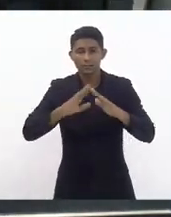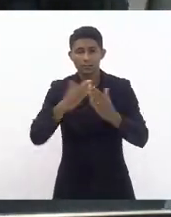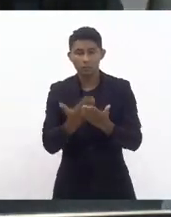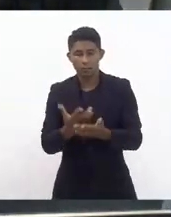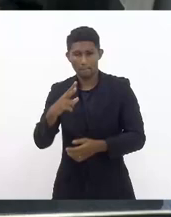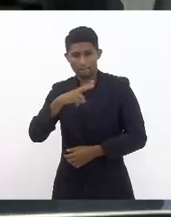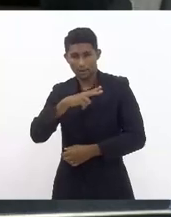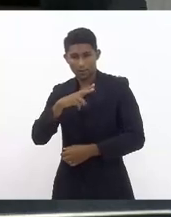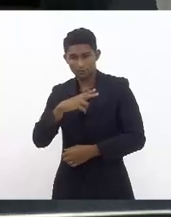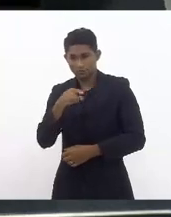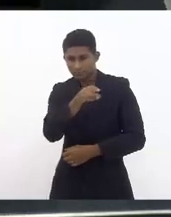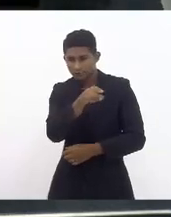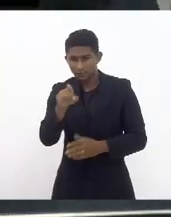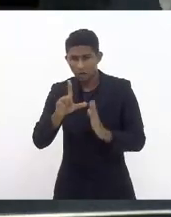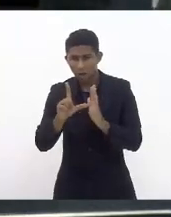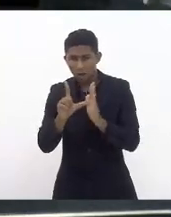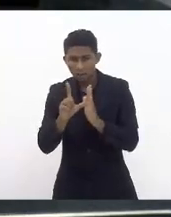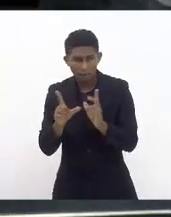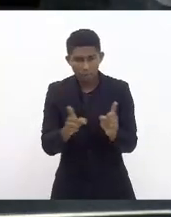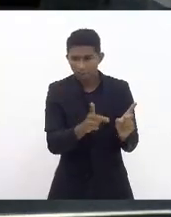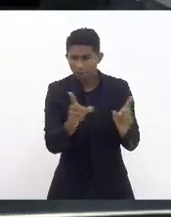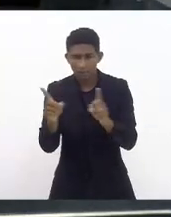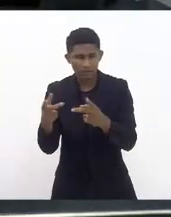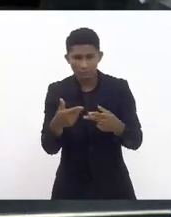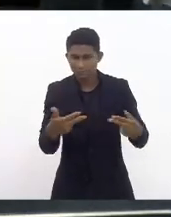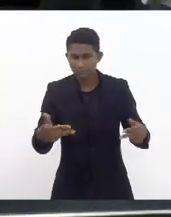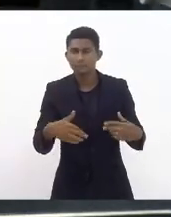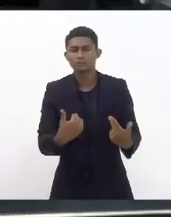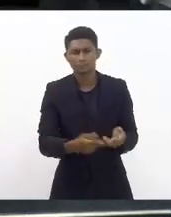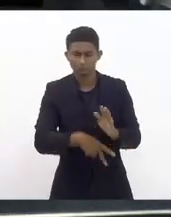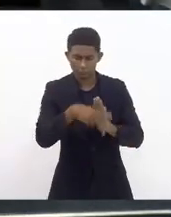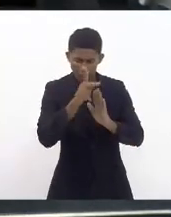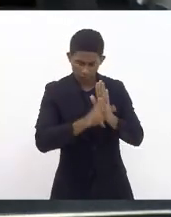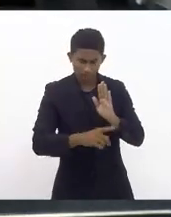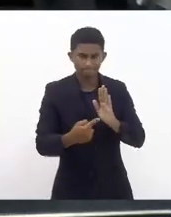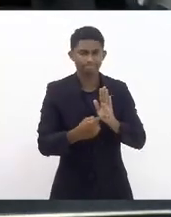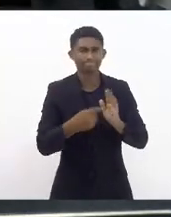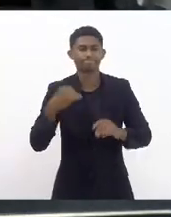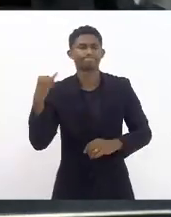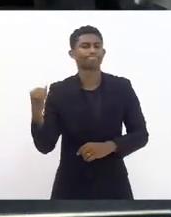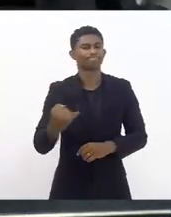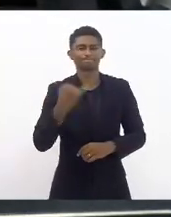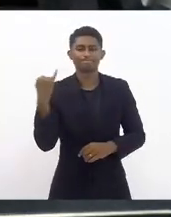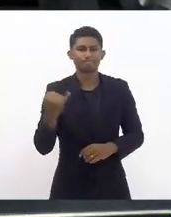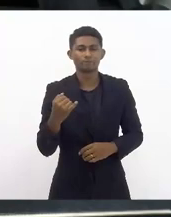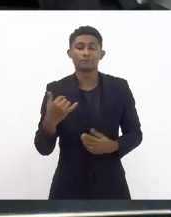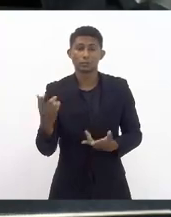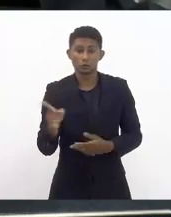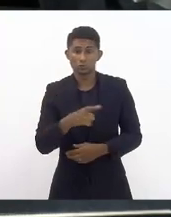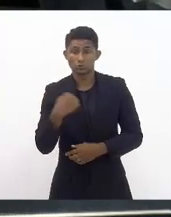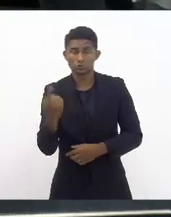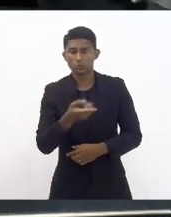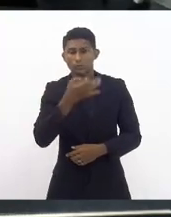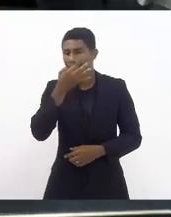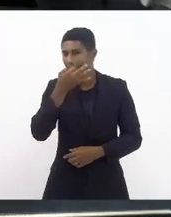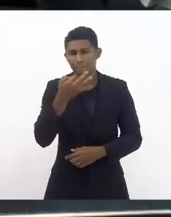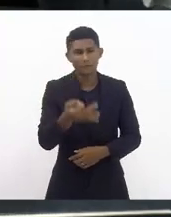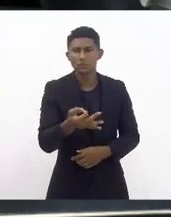limitação para comercializar. Então, o projeto é favorável, é importante, e o nosso parecer